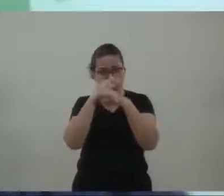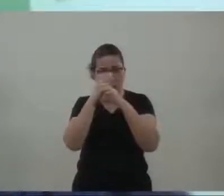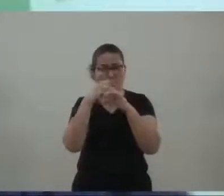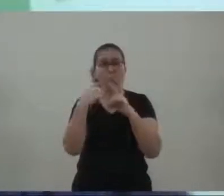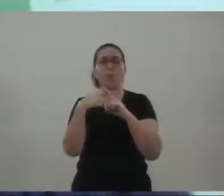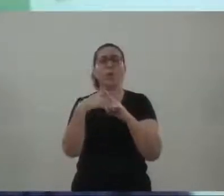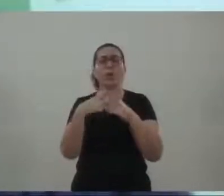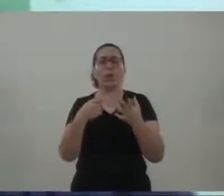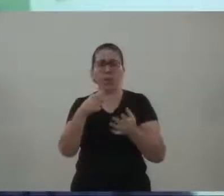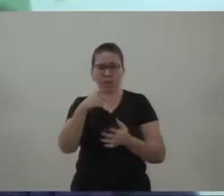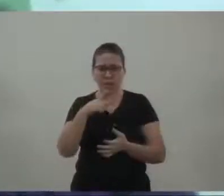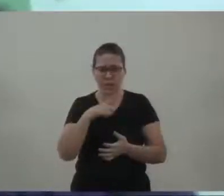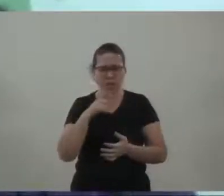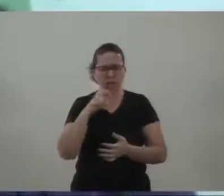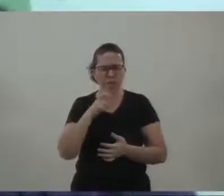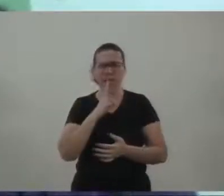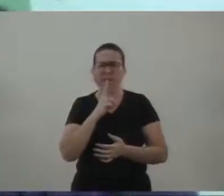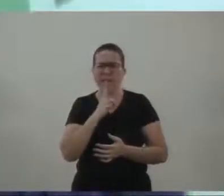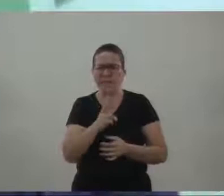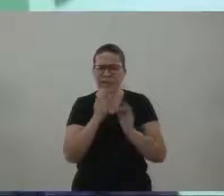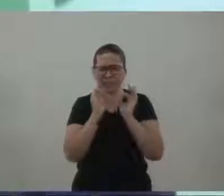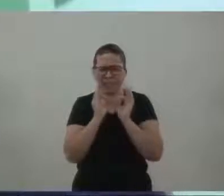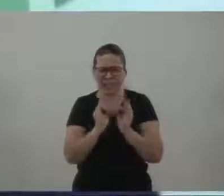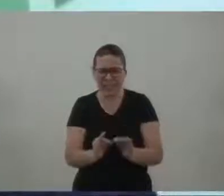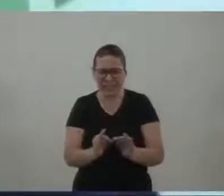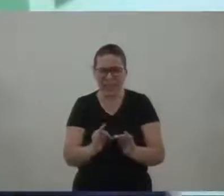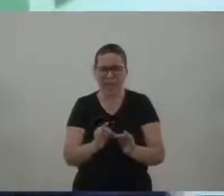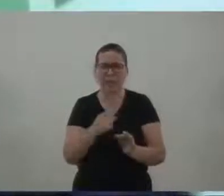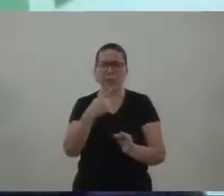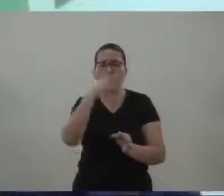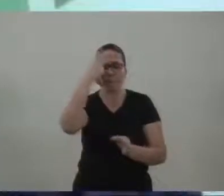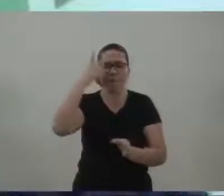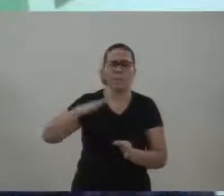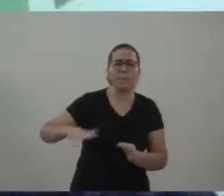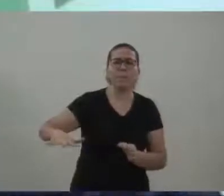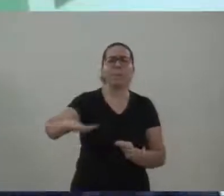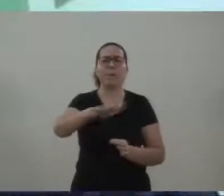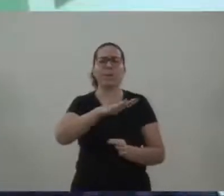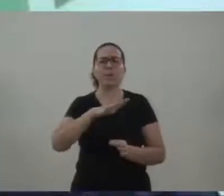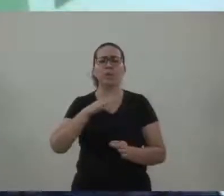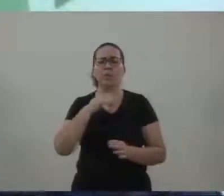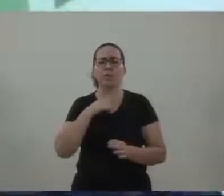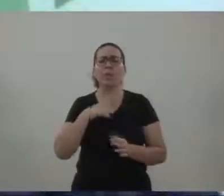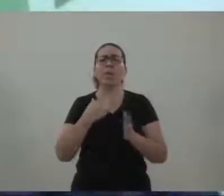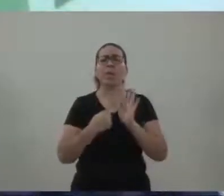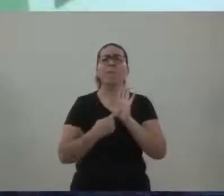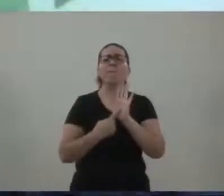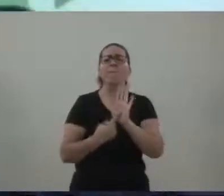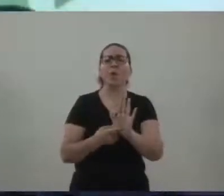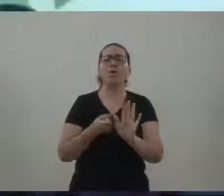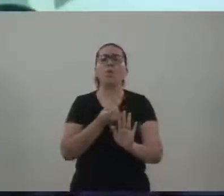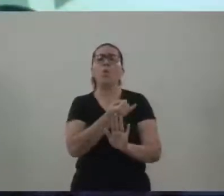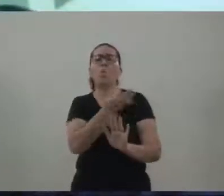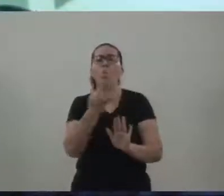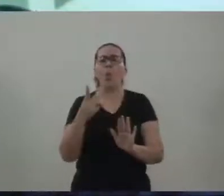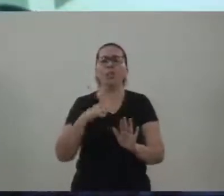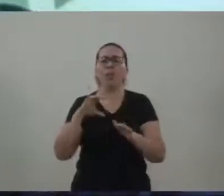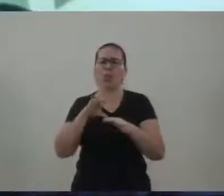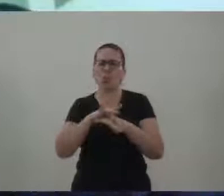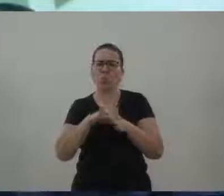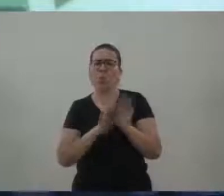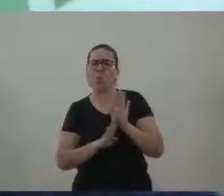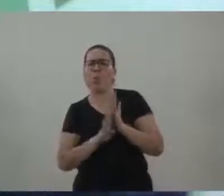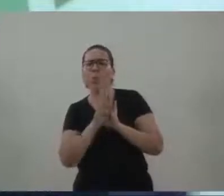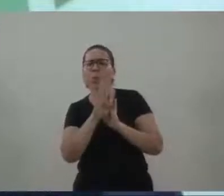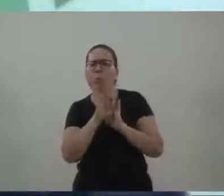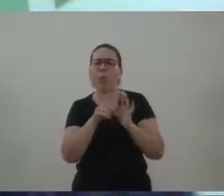partir do momento que você tem o dado concreto na sua população, o quanto que refletiu ou quanto que doenças aumentaram,